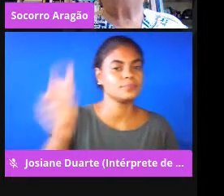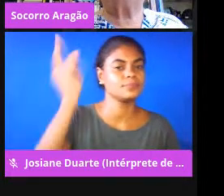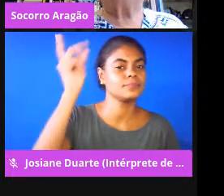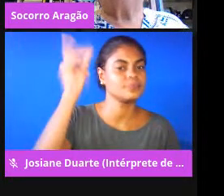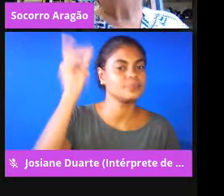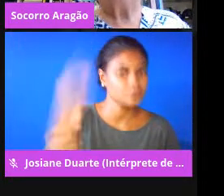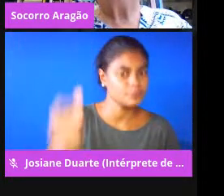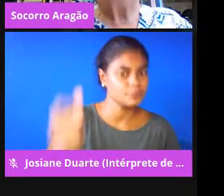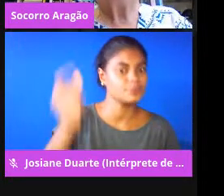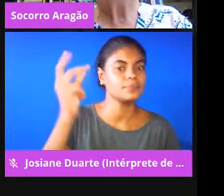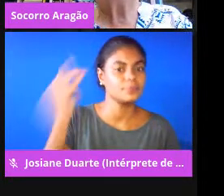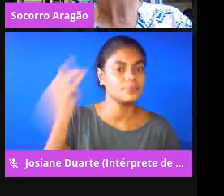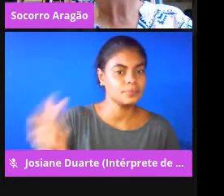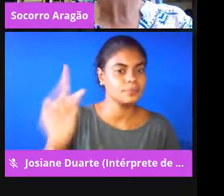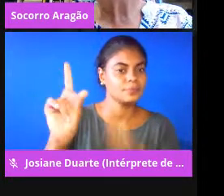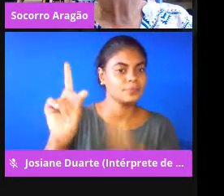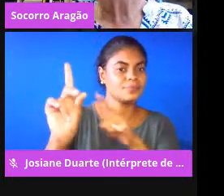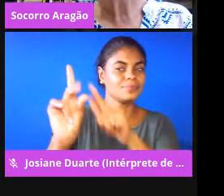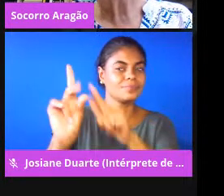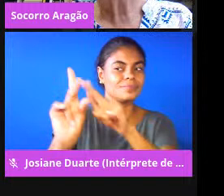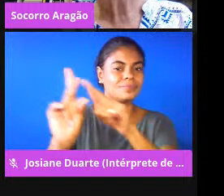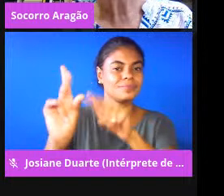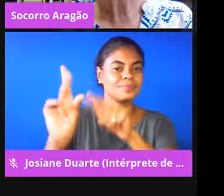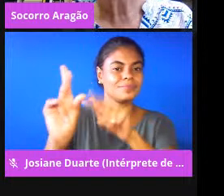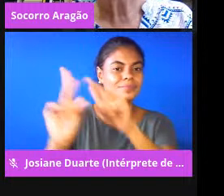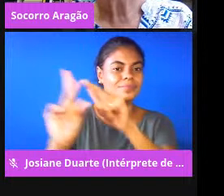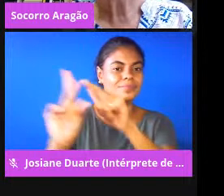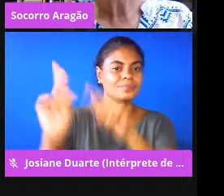A fricção